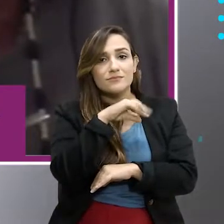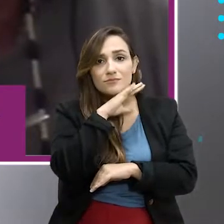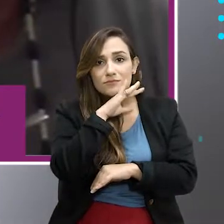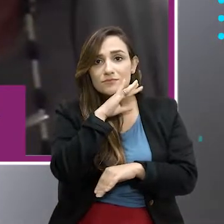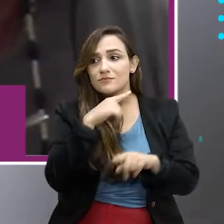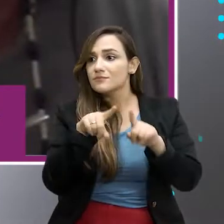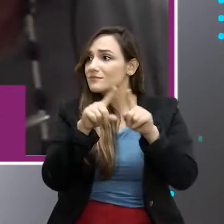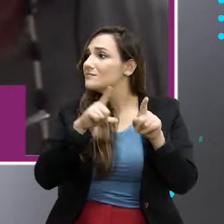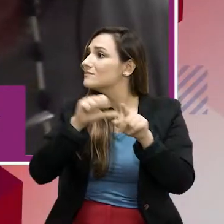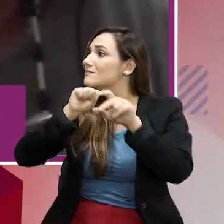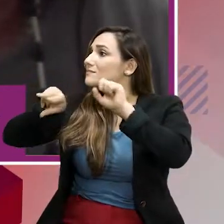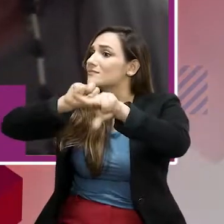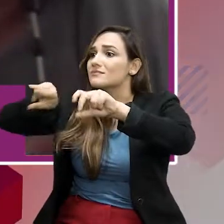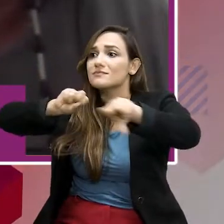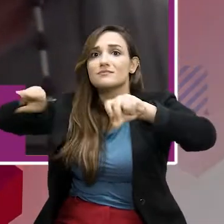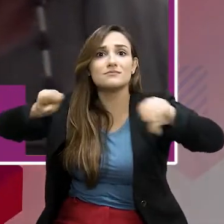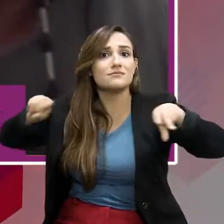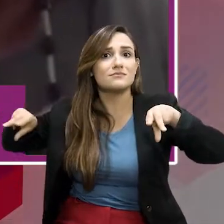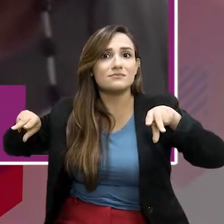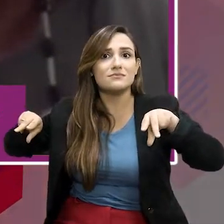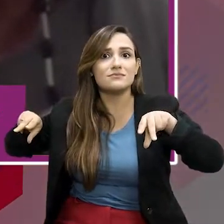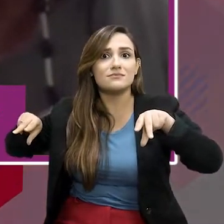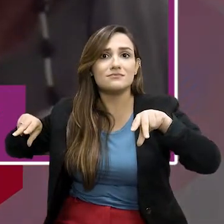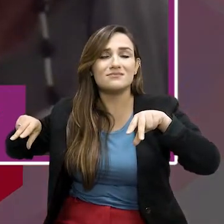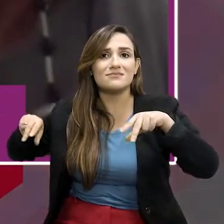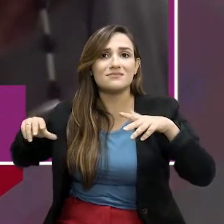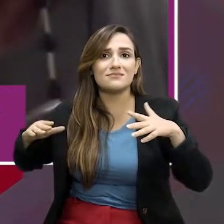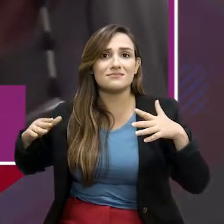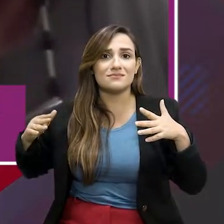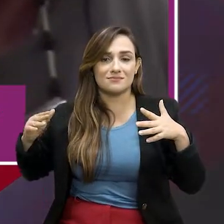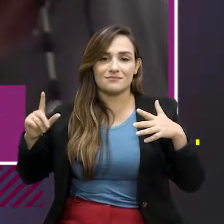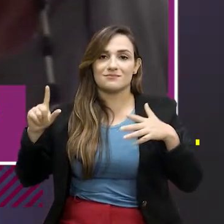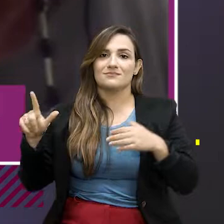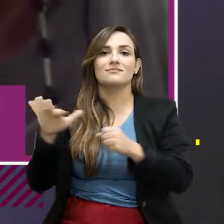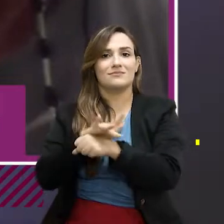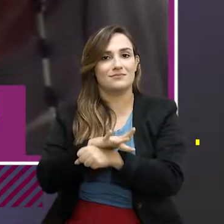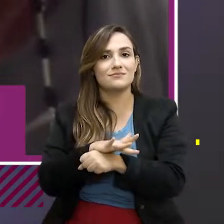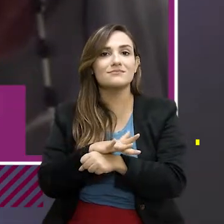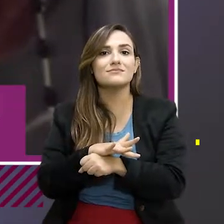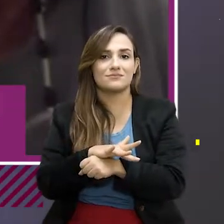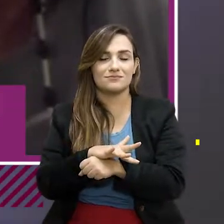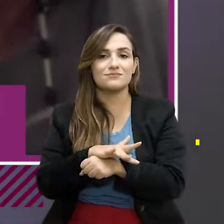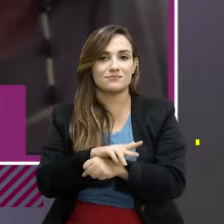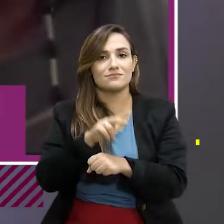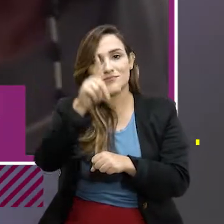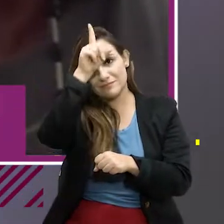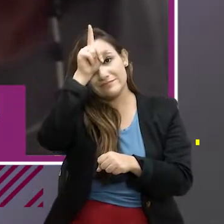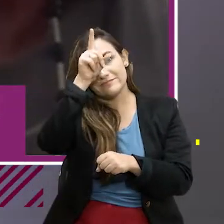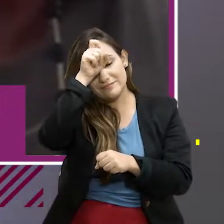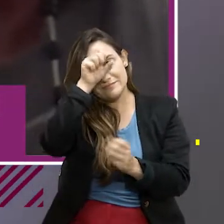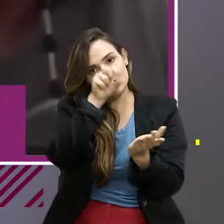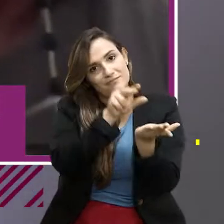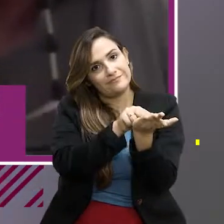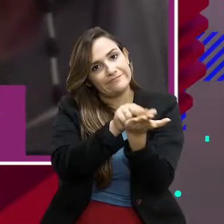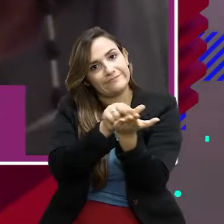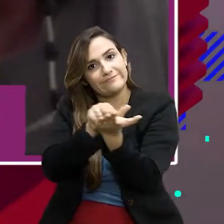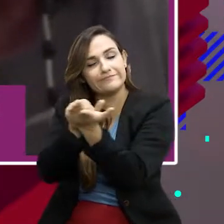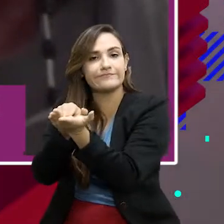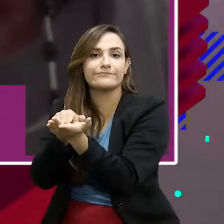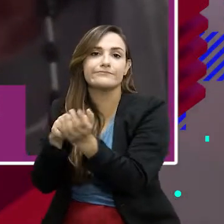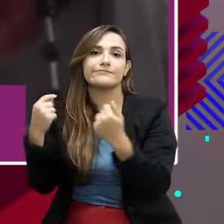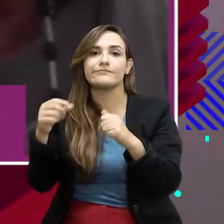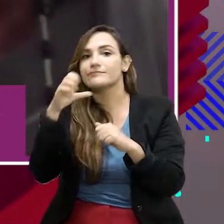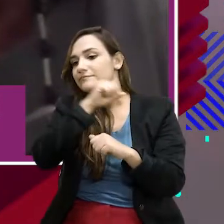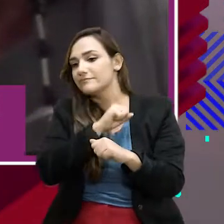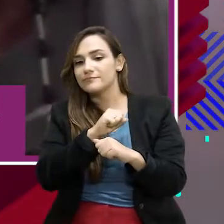de pessoas com doença mais grave, mas é tanta gente infectada que o número absoluto passa a ser maior. É o que está entupindo